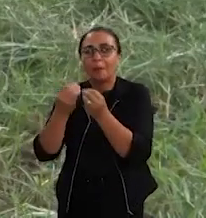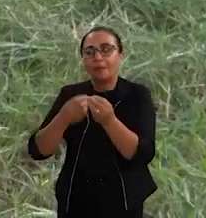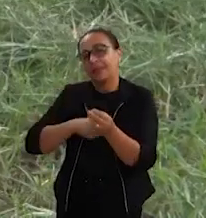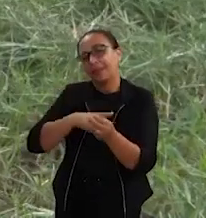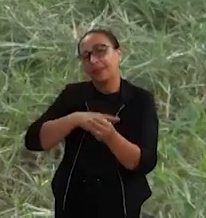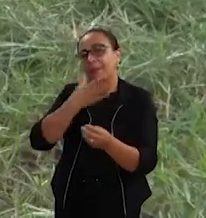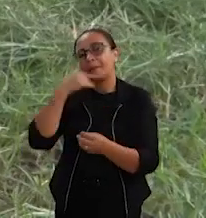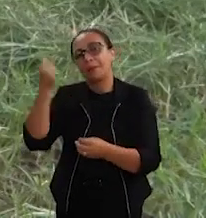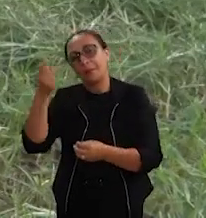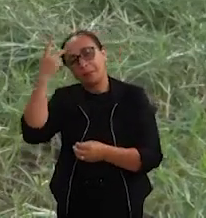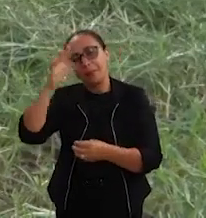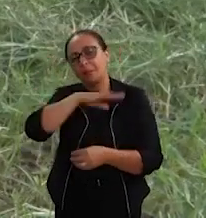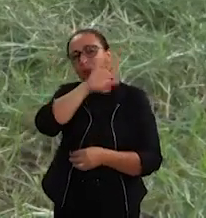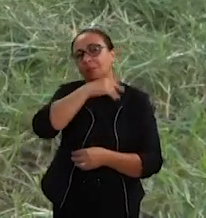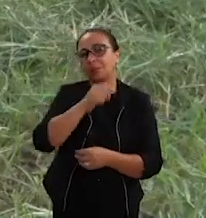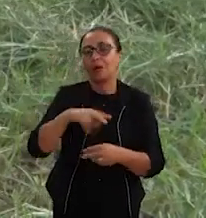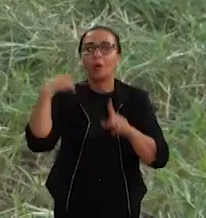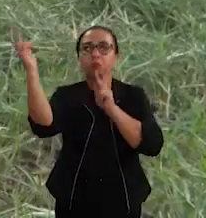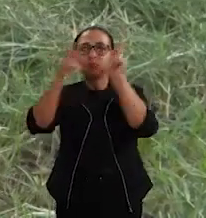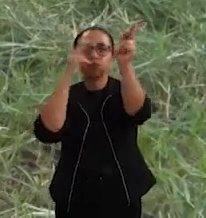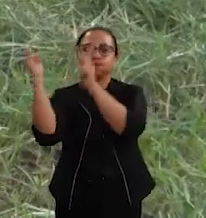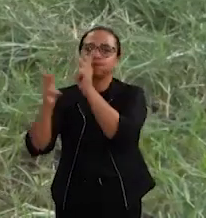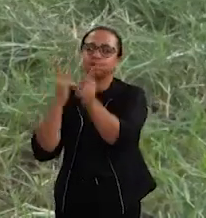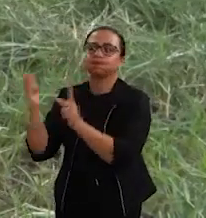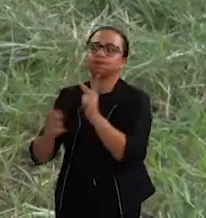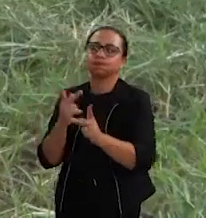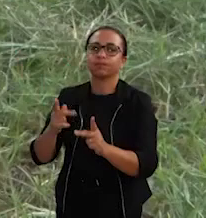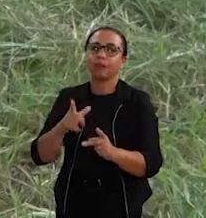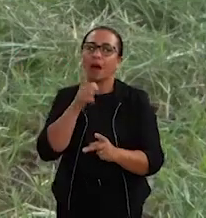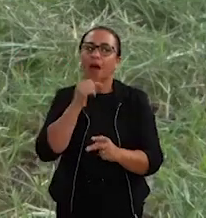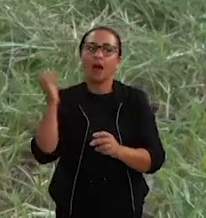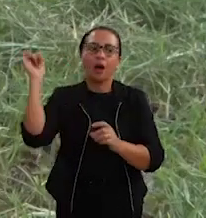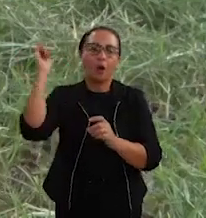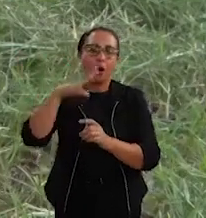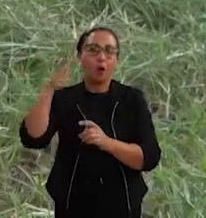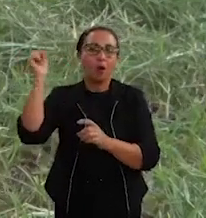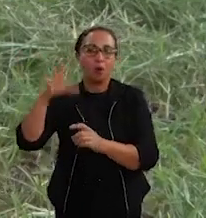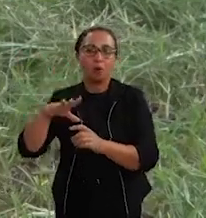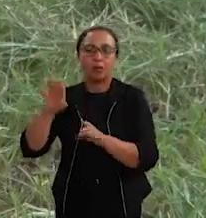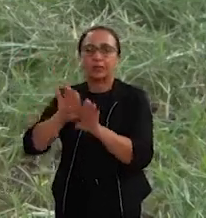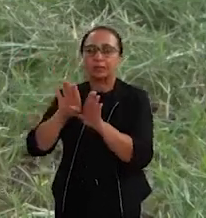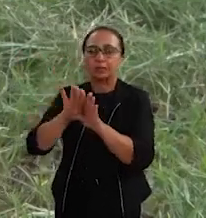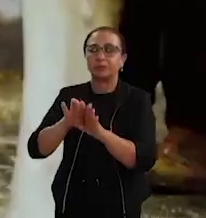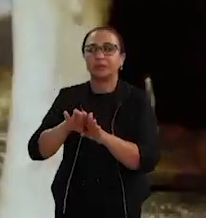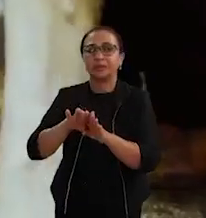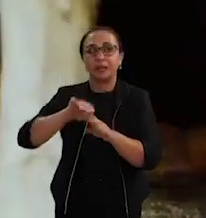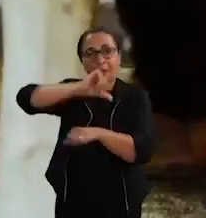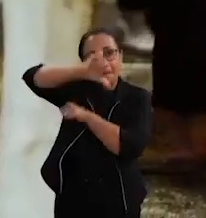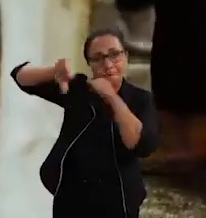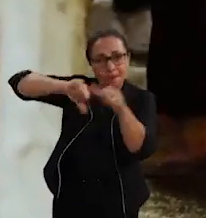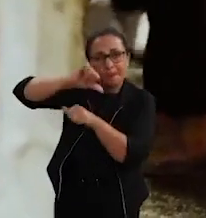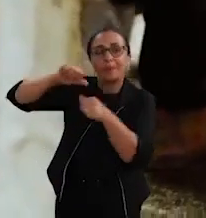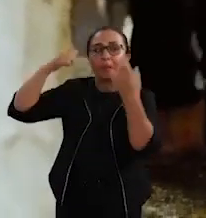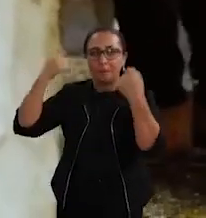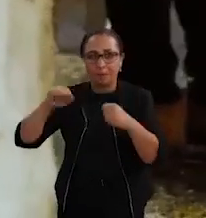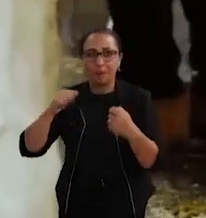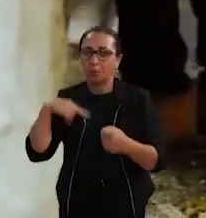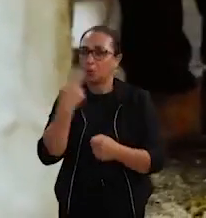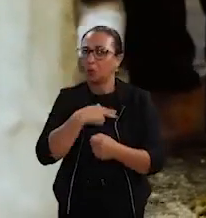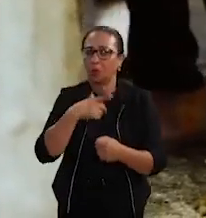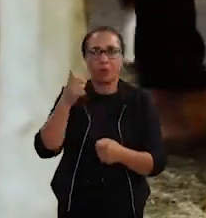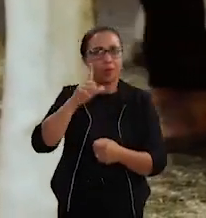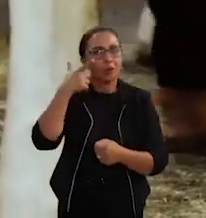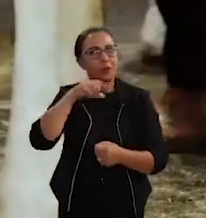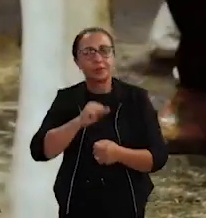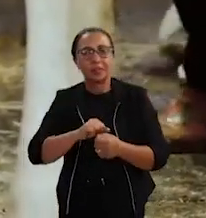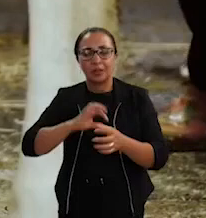instalação que esse ambiente pode ter de melhor para o animal, um ventilador, um aspersor, um exaustor. Então, essas mudanças são possíveis. A